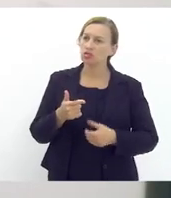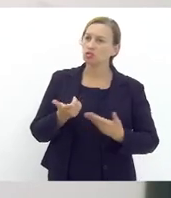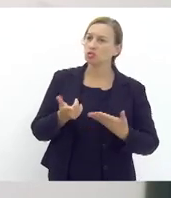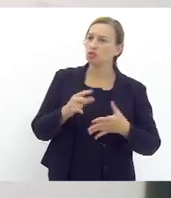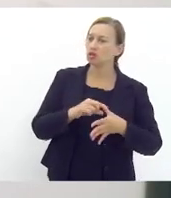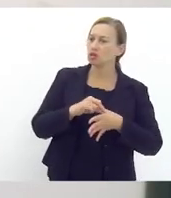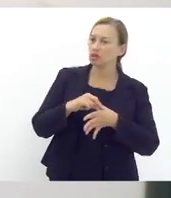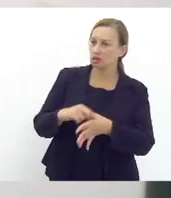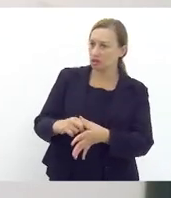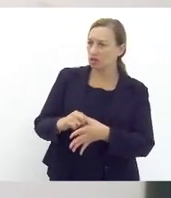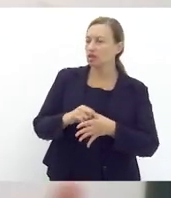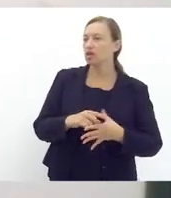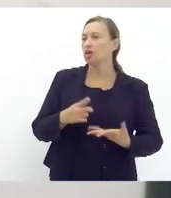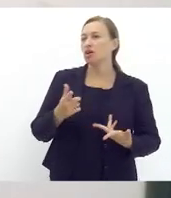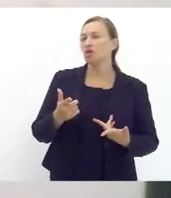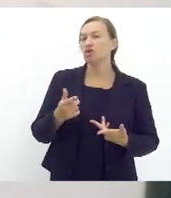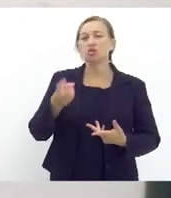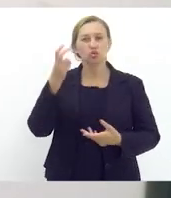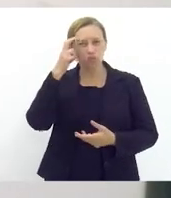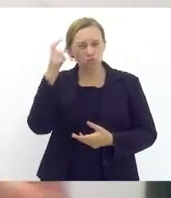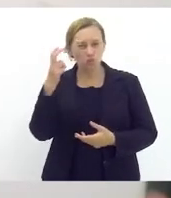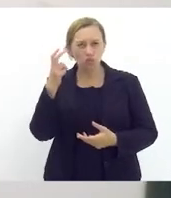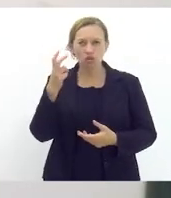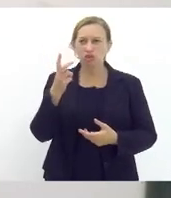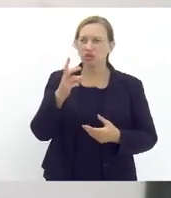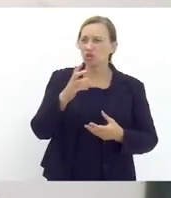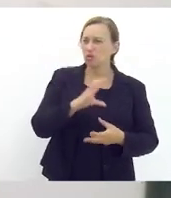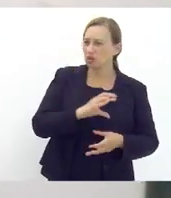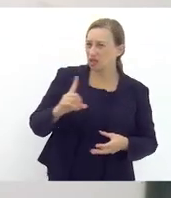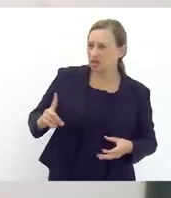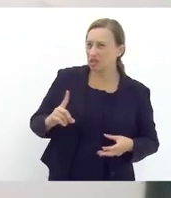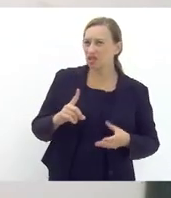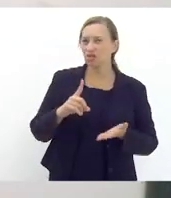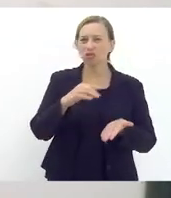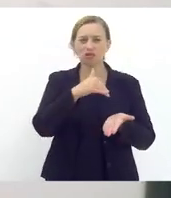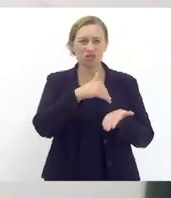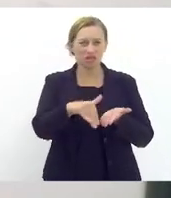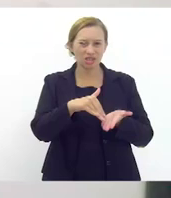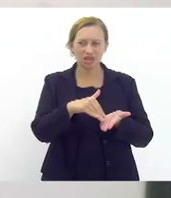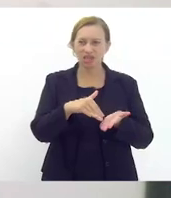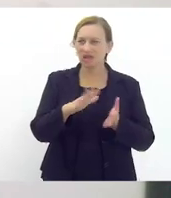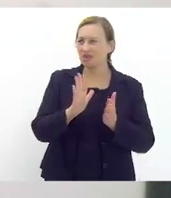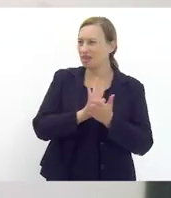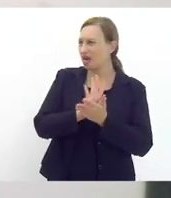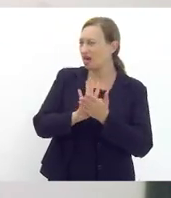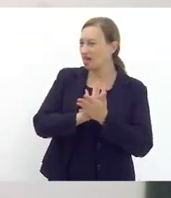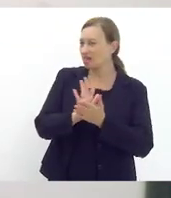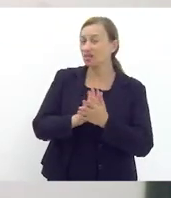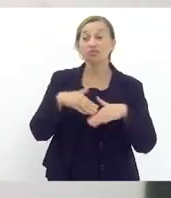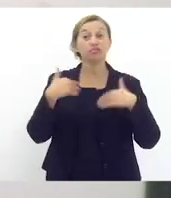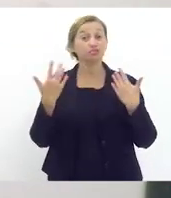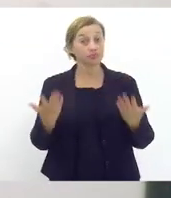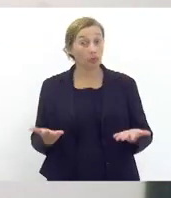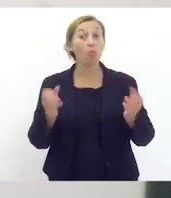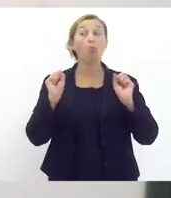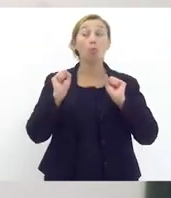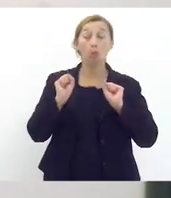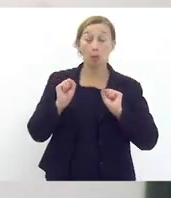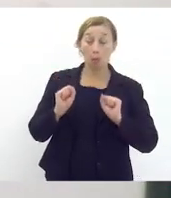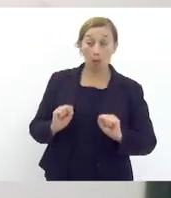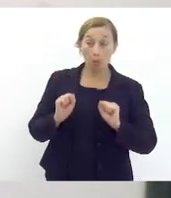têm nenhuma coordenação nenhuma diretoria que Dirá uma secretaria uma Fundação Então pode